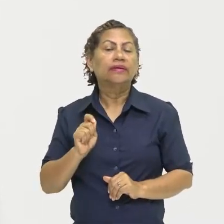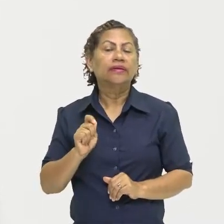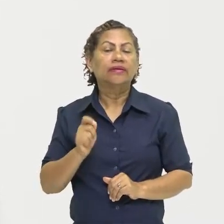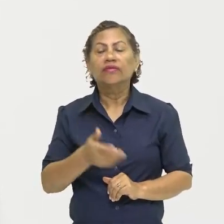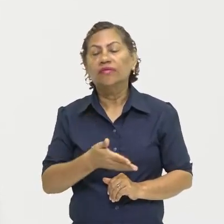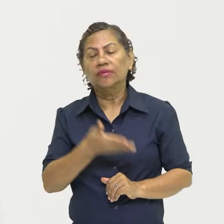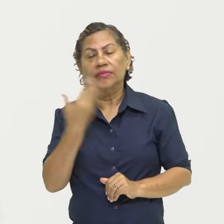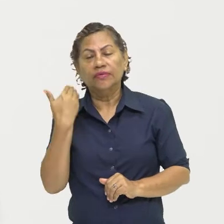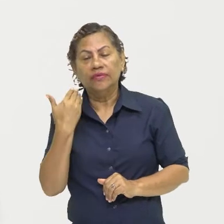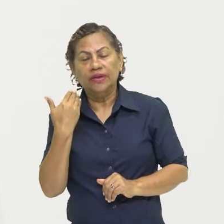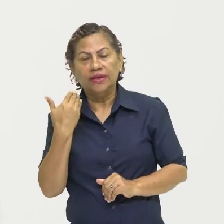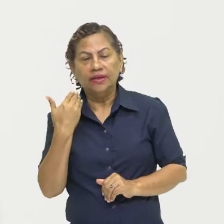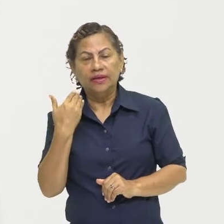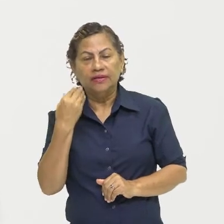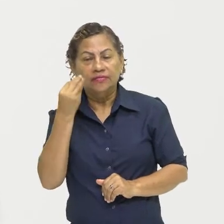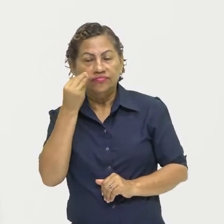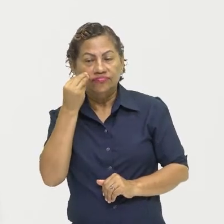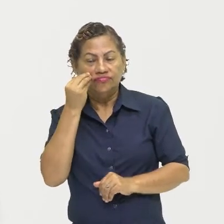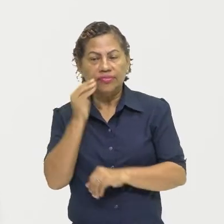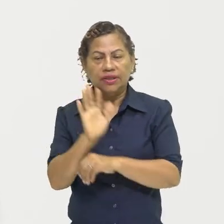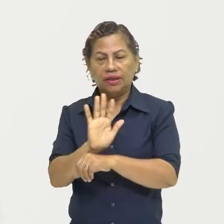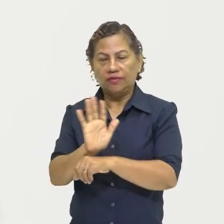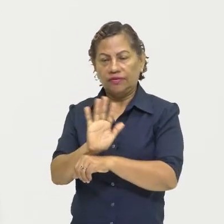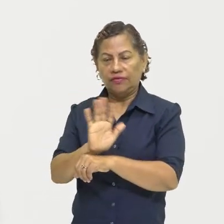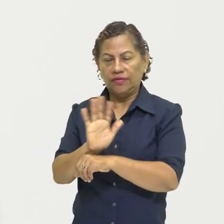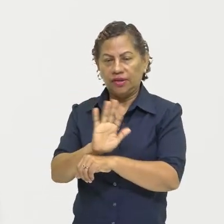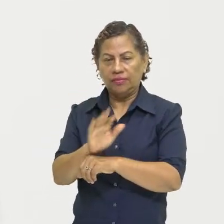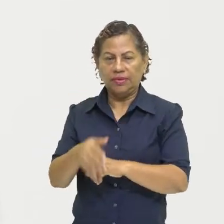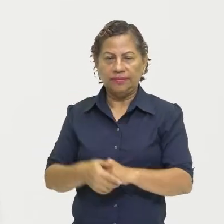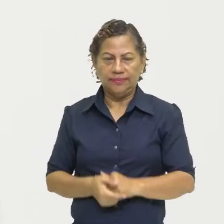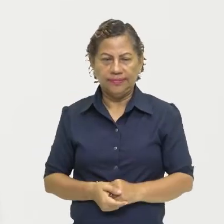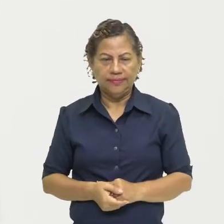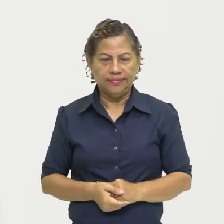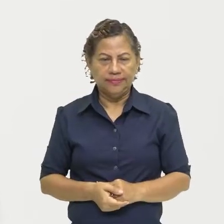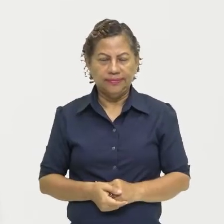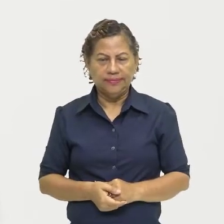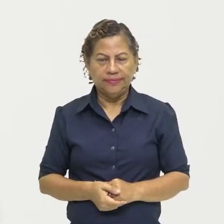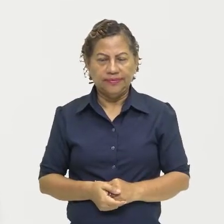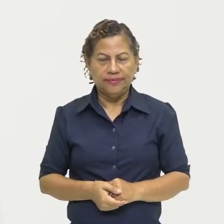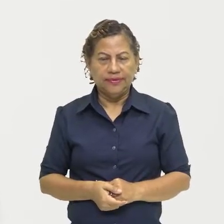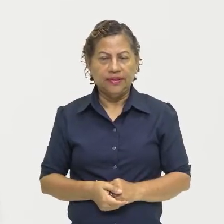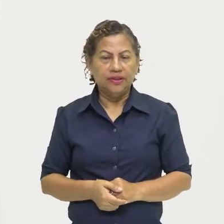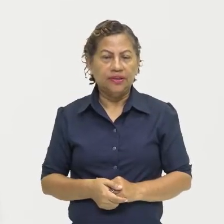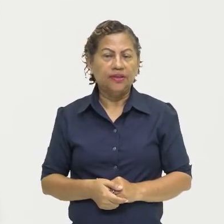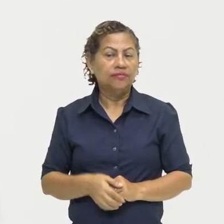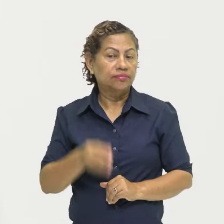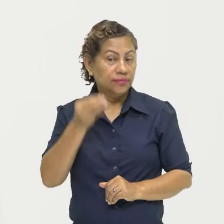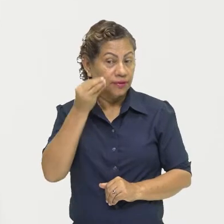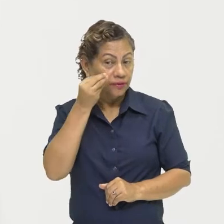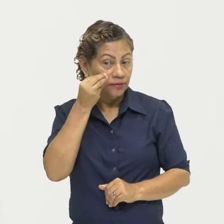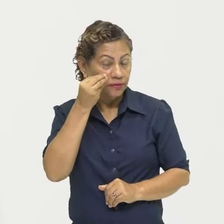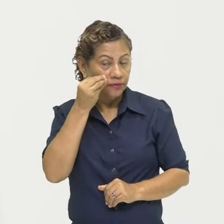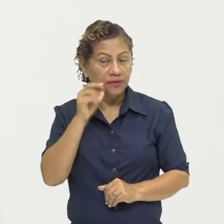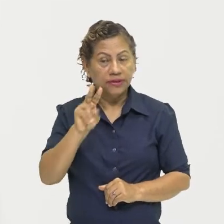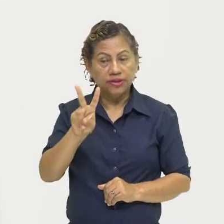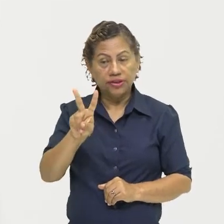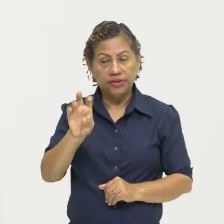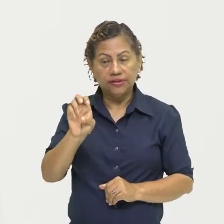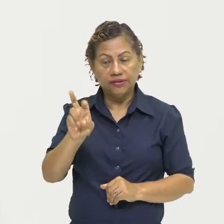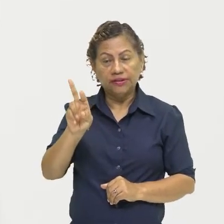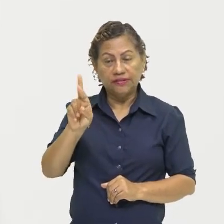ao filme? Então, aqui, o verbo assistir, ele está no sentido de ver,